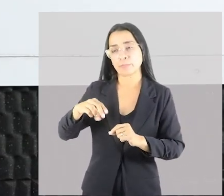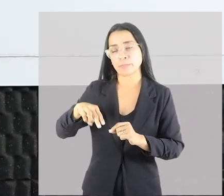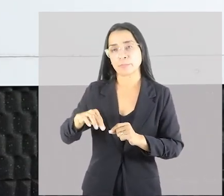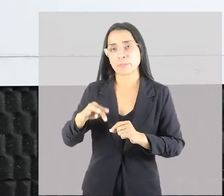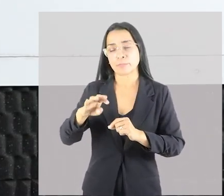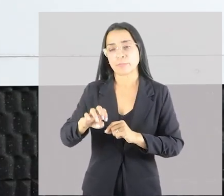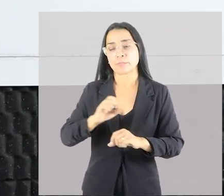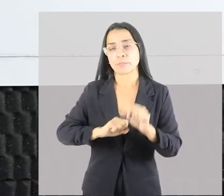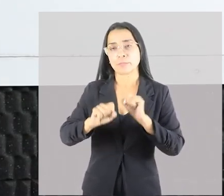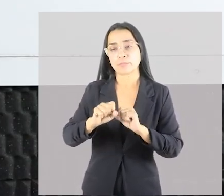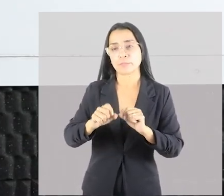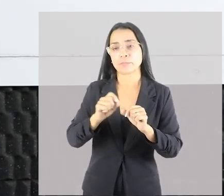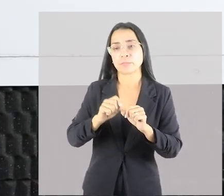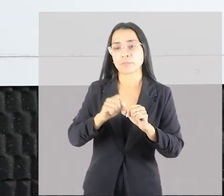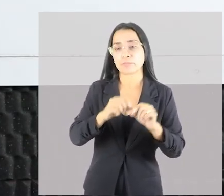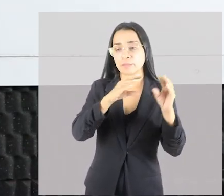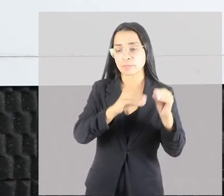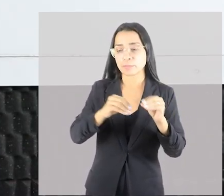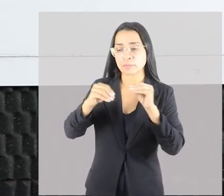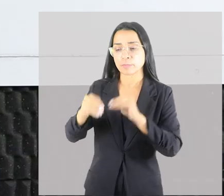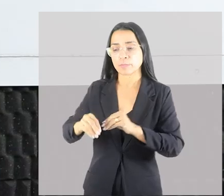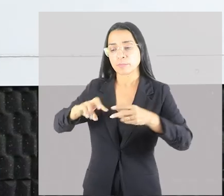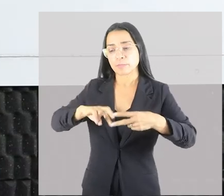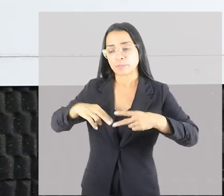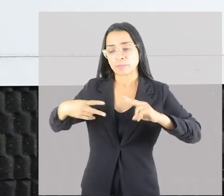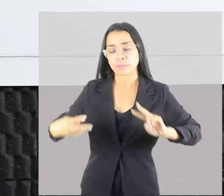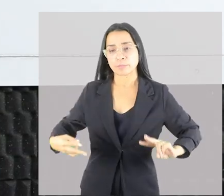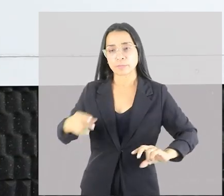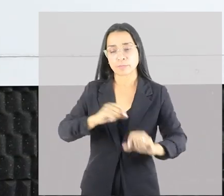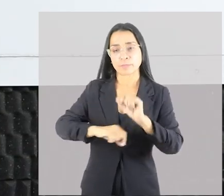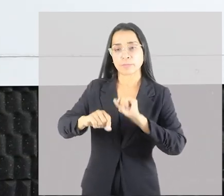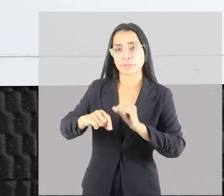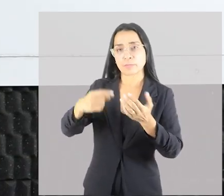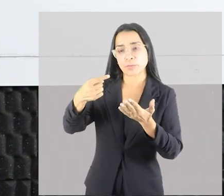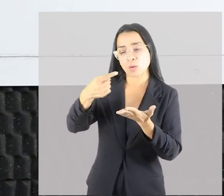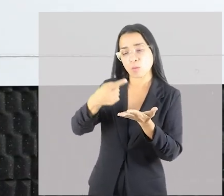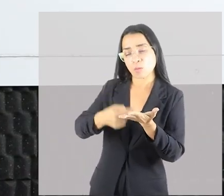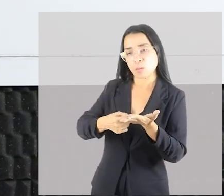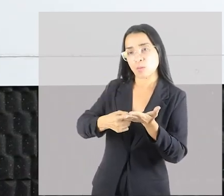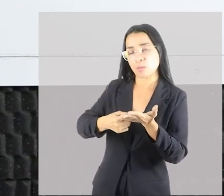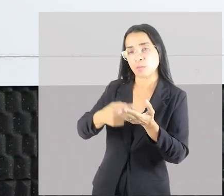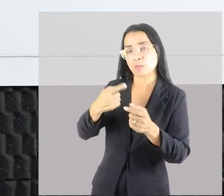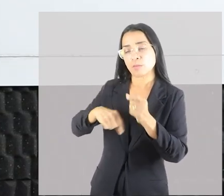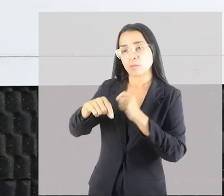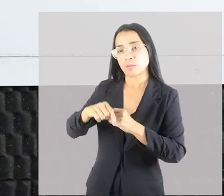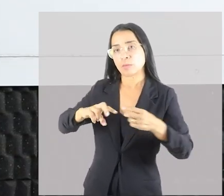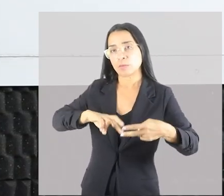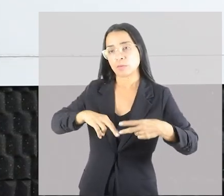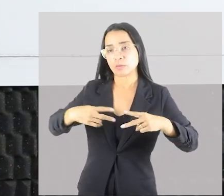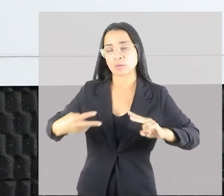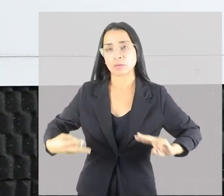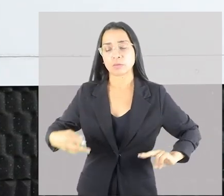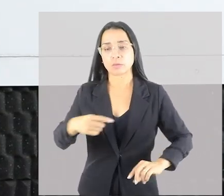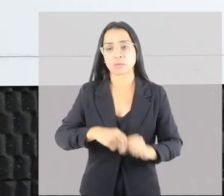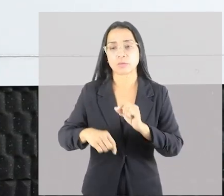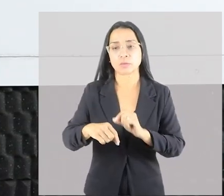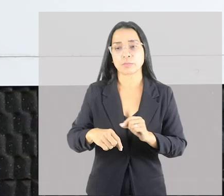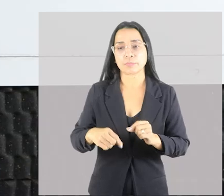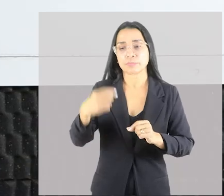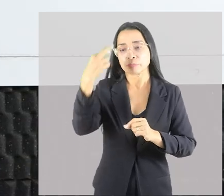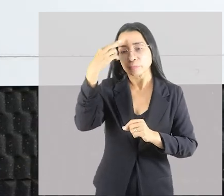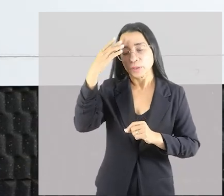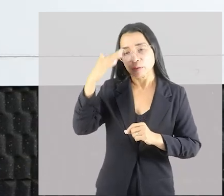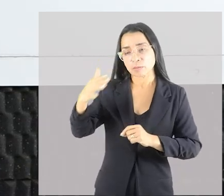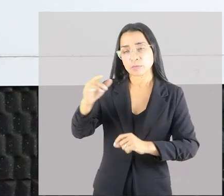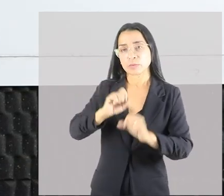faz o transplante de genes, quando a gente recombina ali, né, um material genético. Então imaginem aí